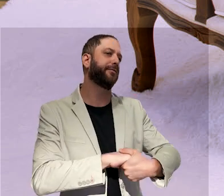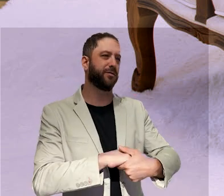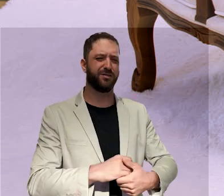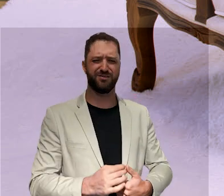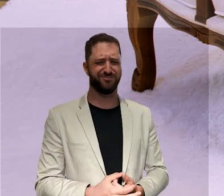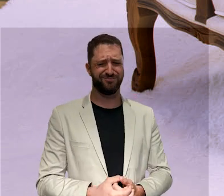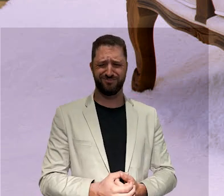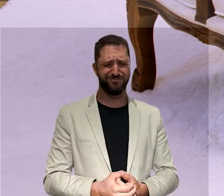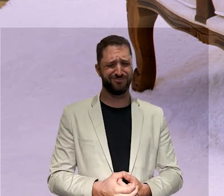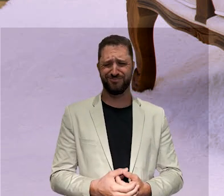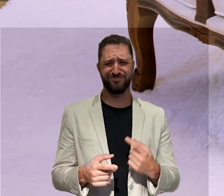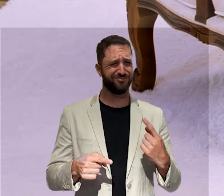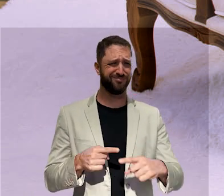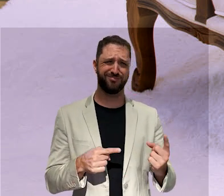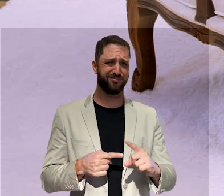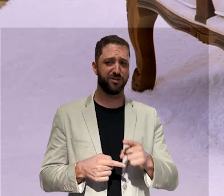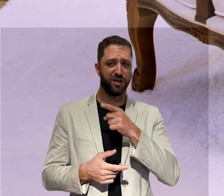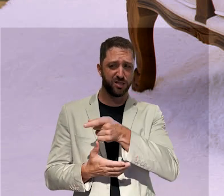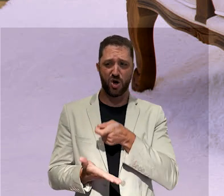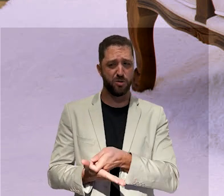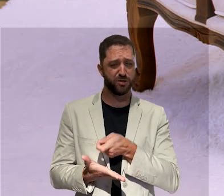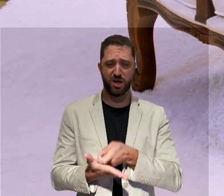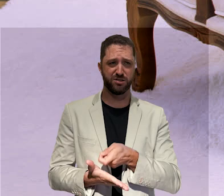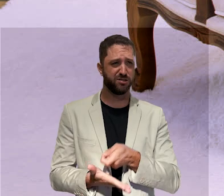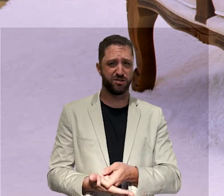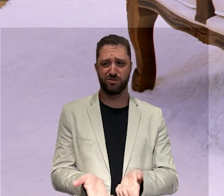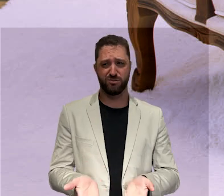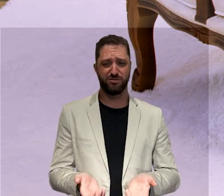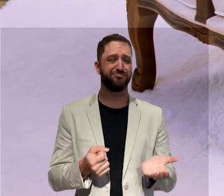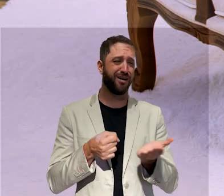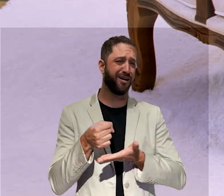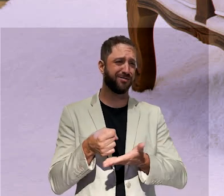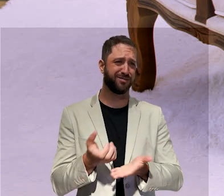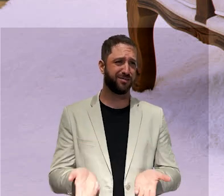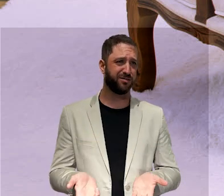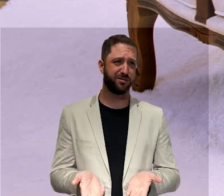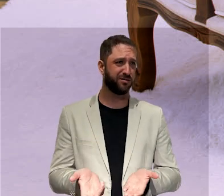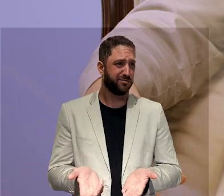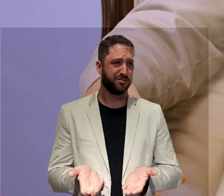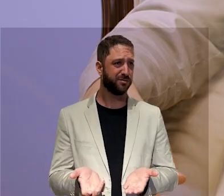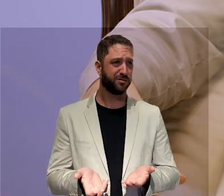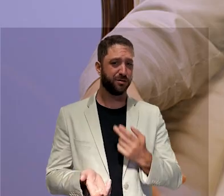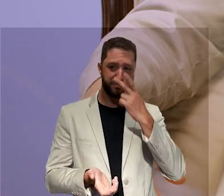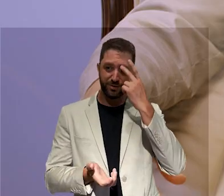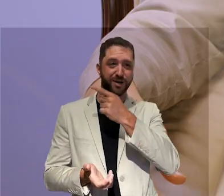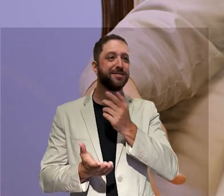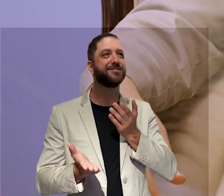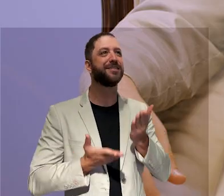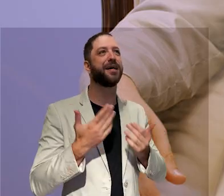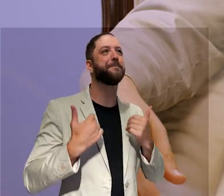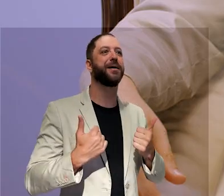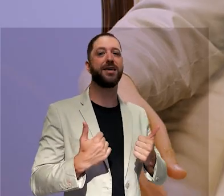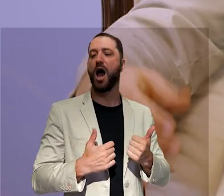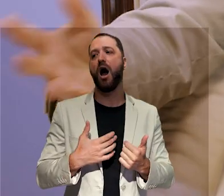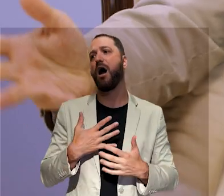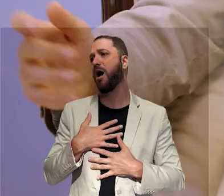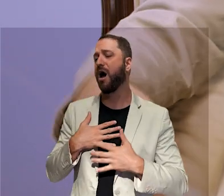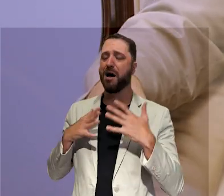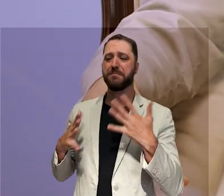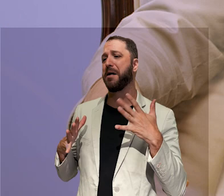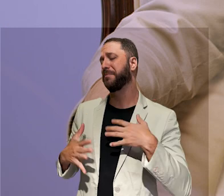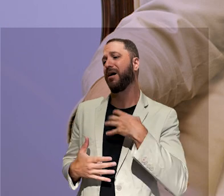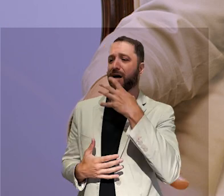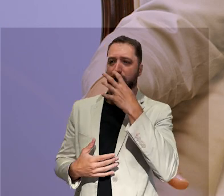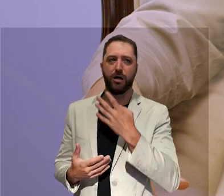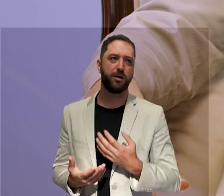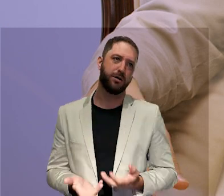no olho. Eu falo, isso não é atendimento humanizado. Isso é dever de ser humano. A gente não tem que enaltecer alguém que trata